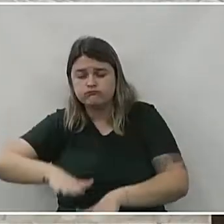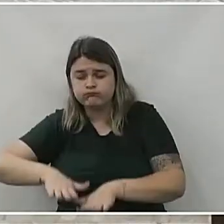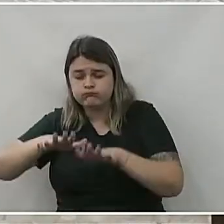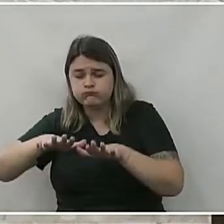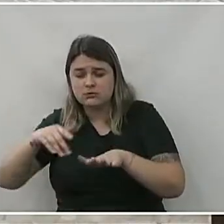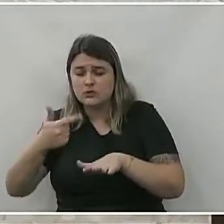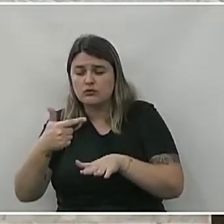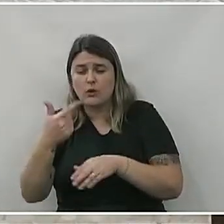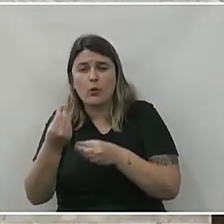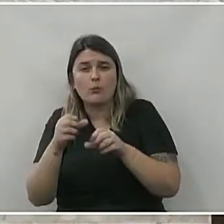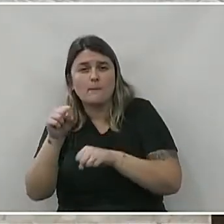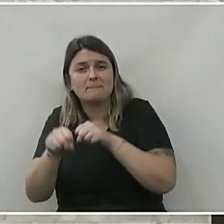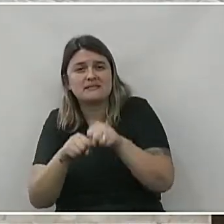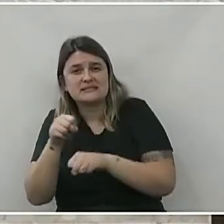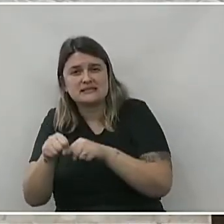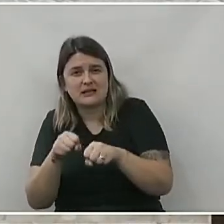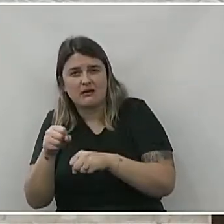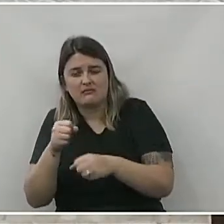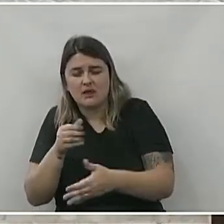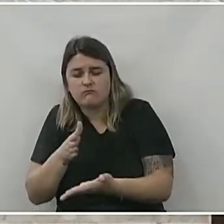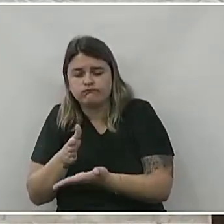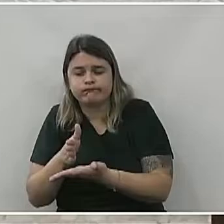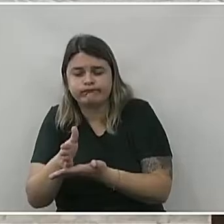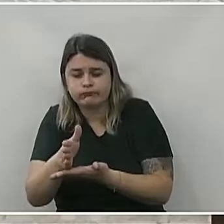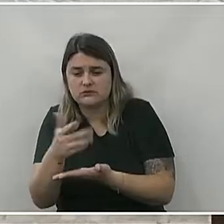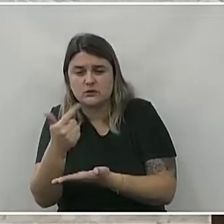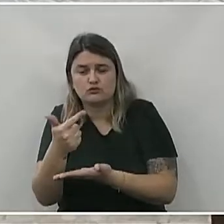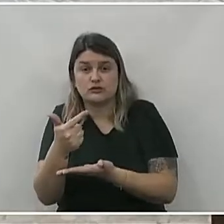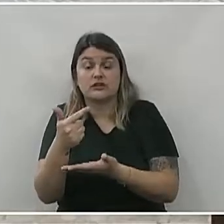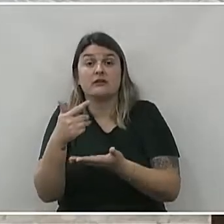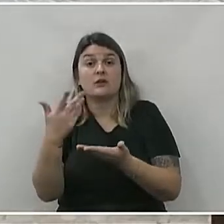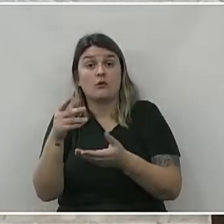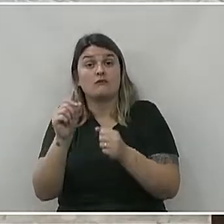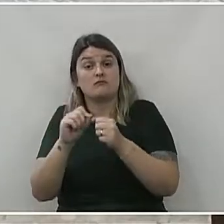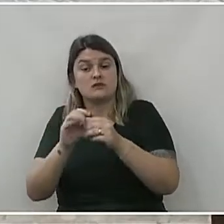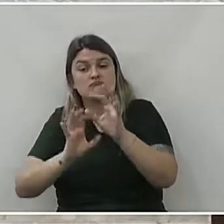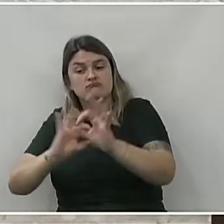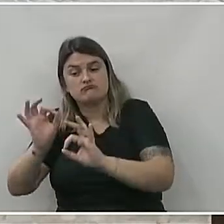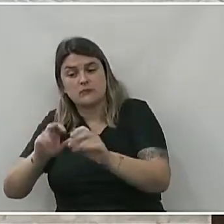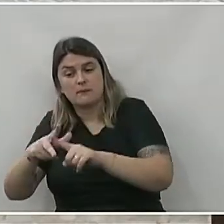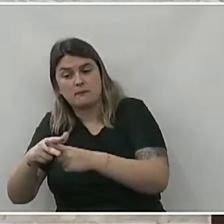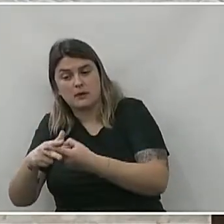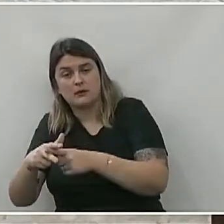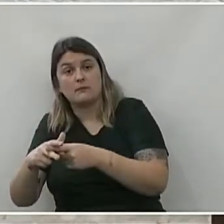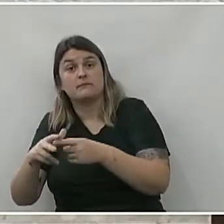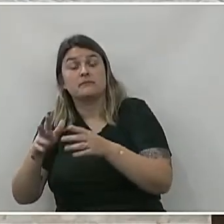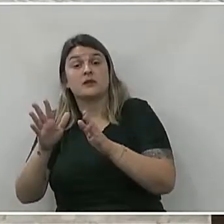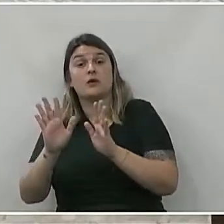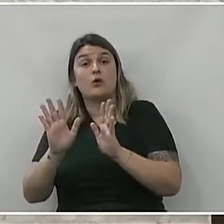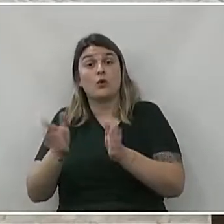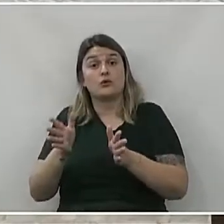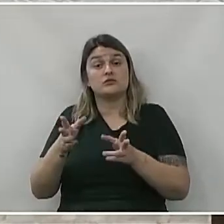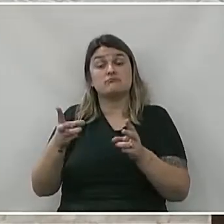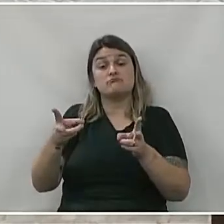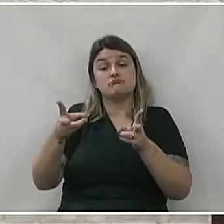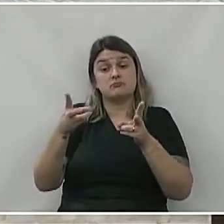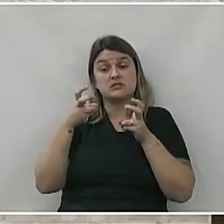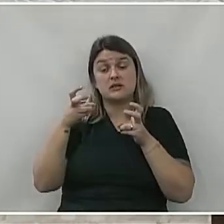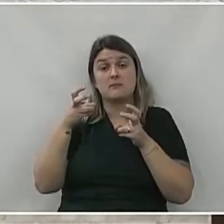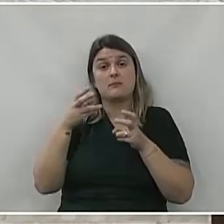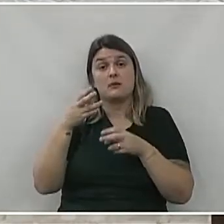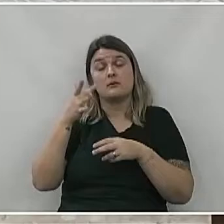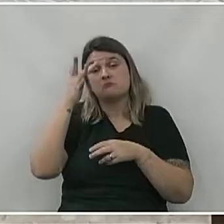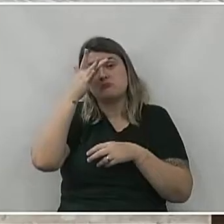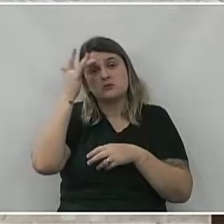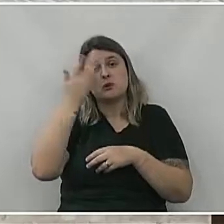muito complicado ali aquela ciclovia. Então, ela esteve realizando aquela melhoria, e hoje eu já pude ver com que as pessoas já